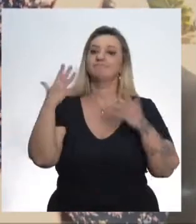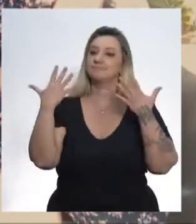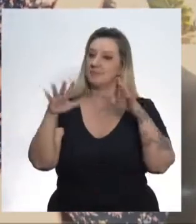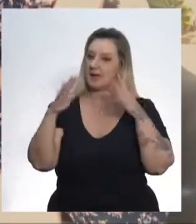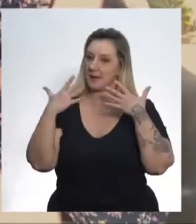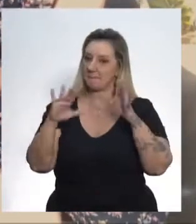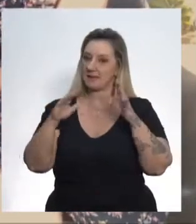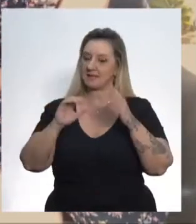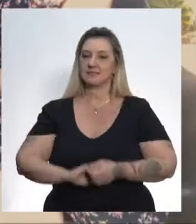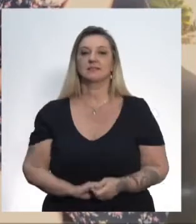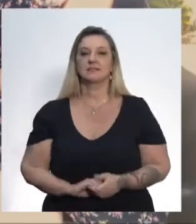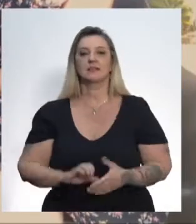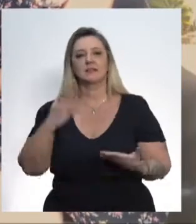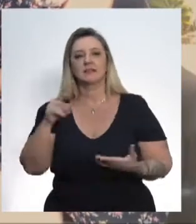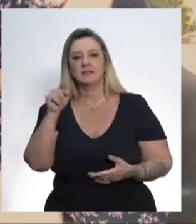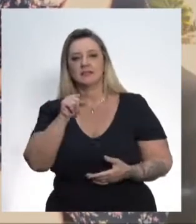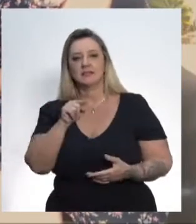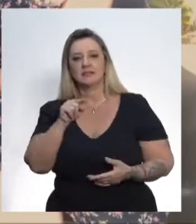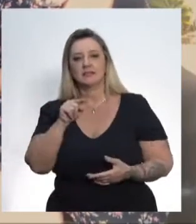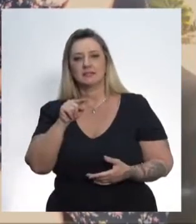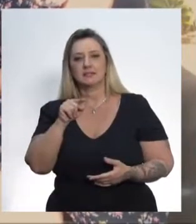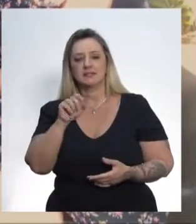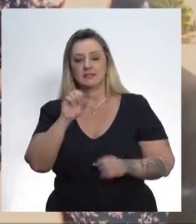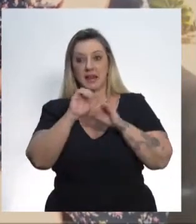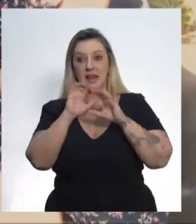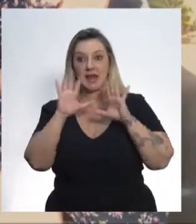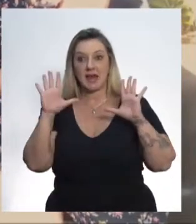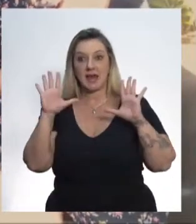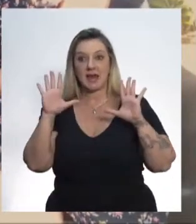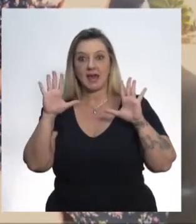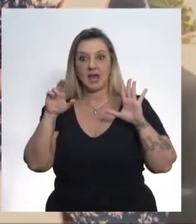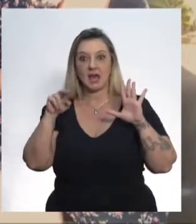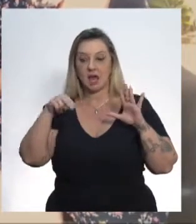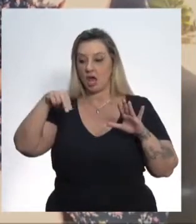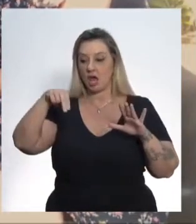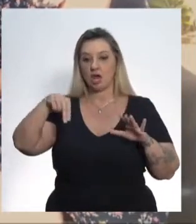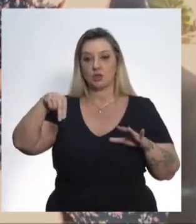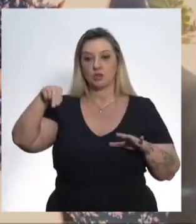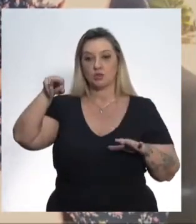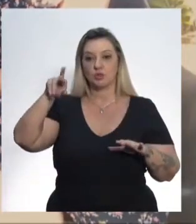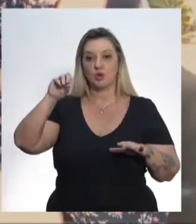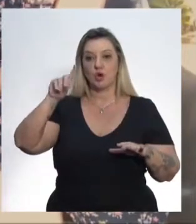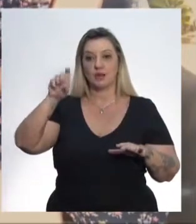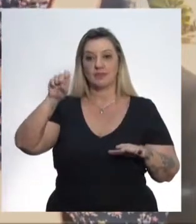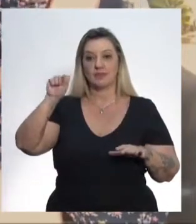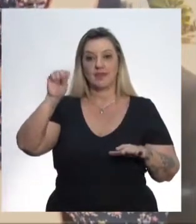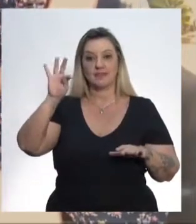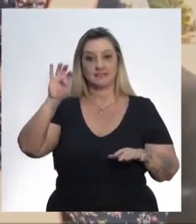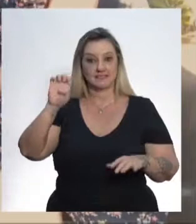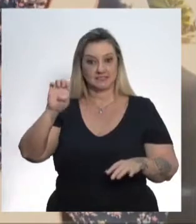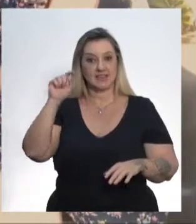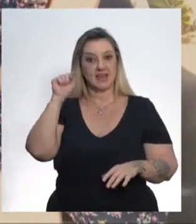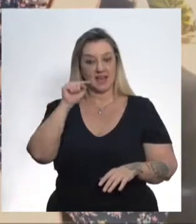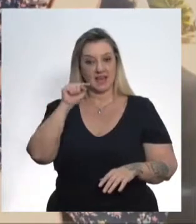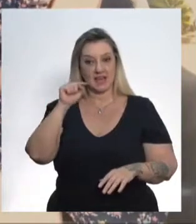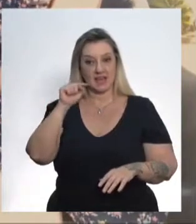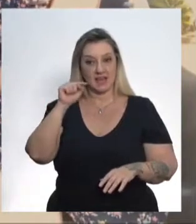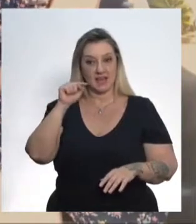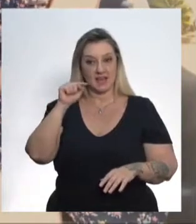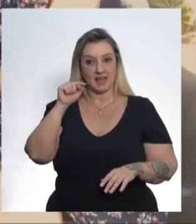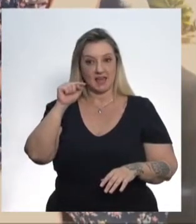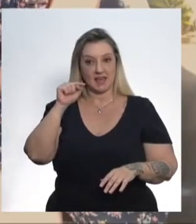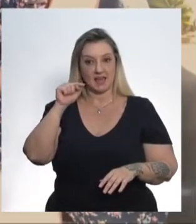parabéns. E esse bioma nessa parte mais clara, no Nordeste? Esse daqui é o